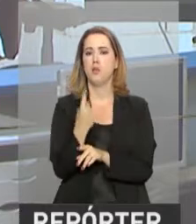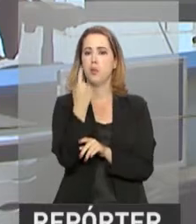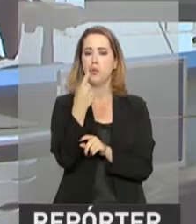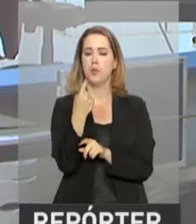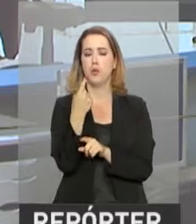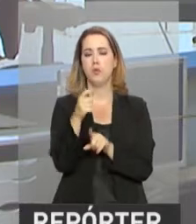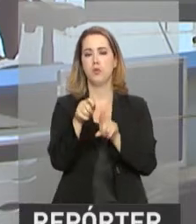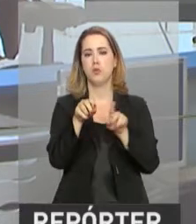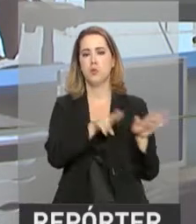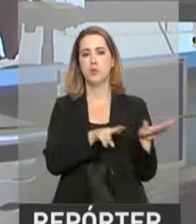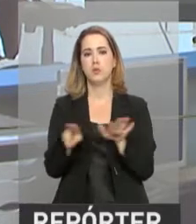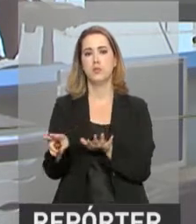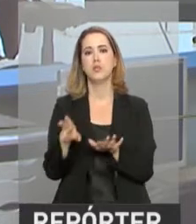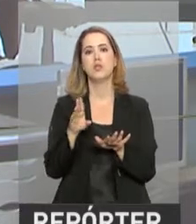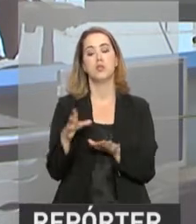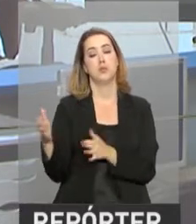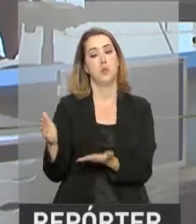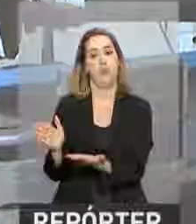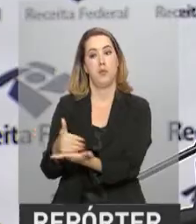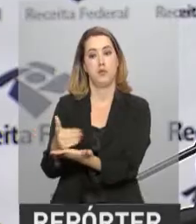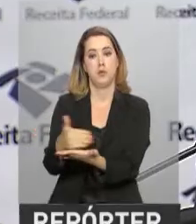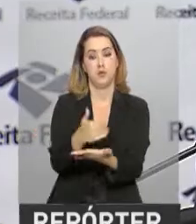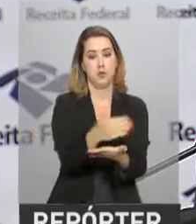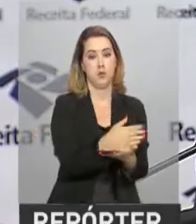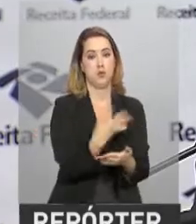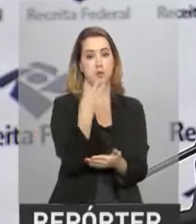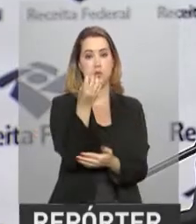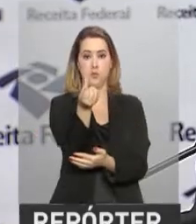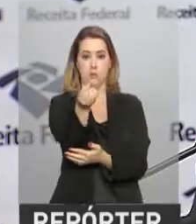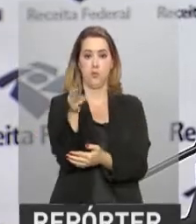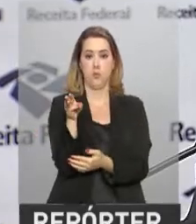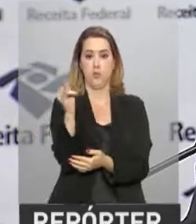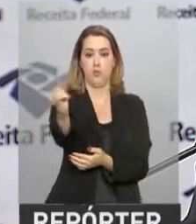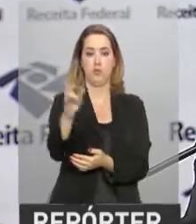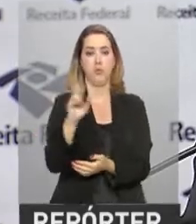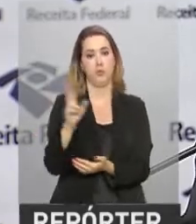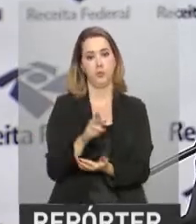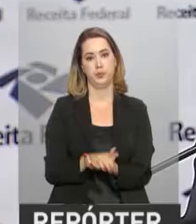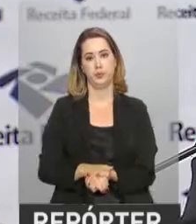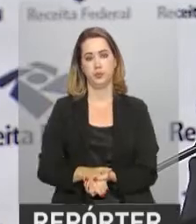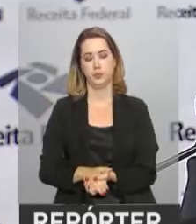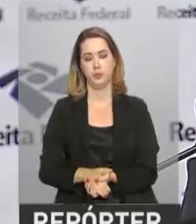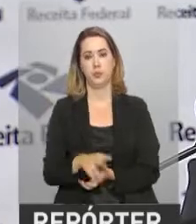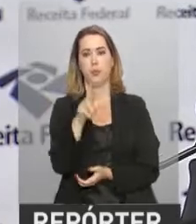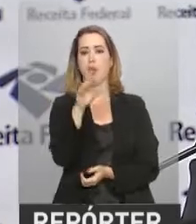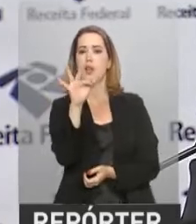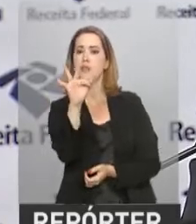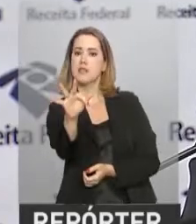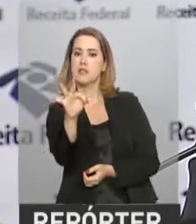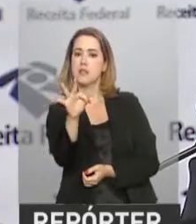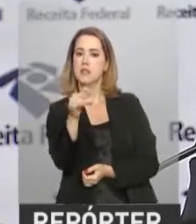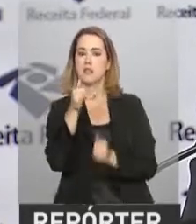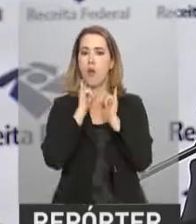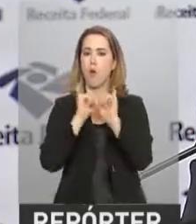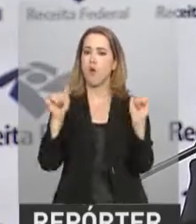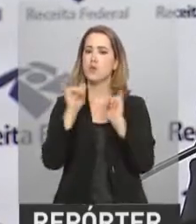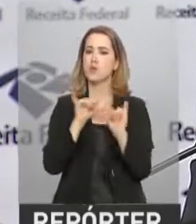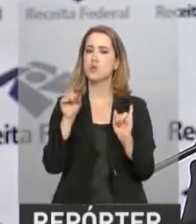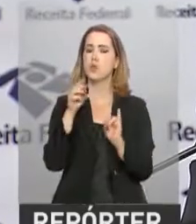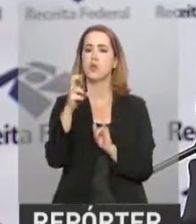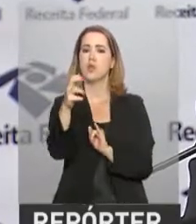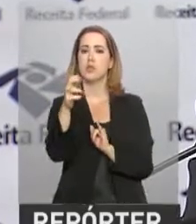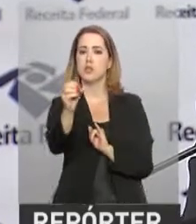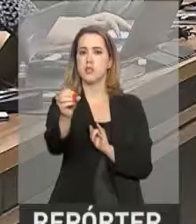de 46 bilhões de reais. A Receita Federal informou que dos 50 bilhões e